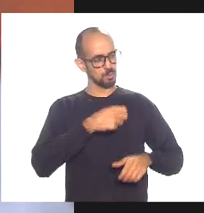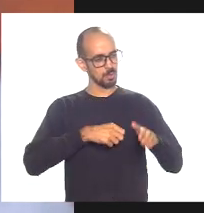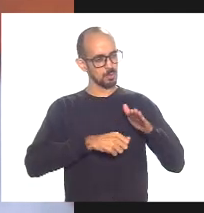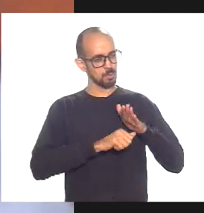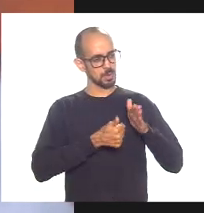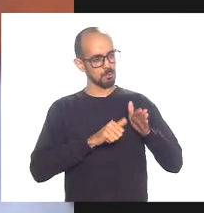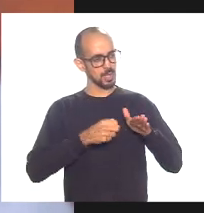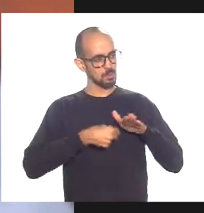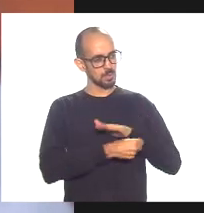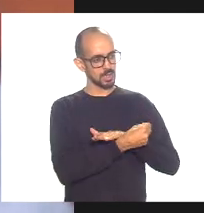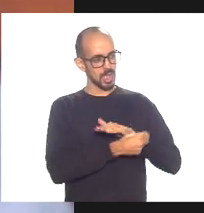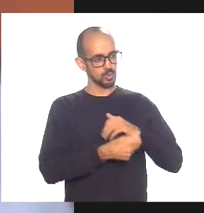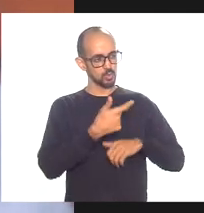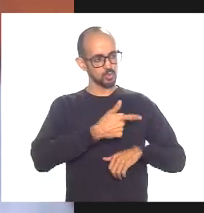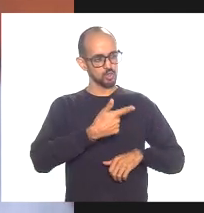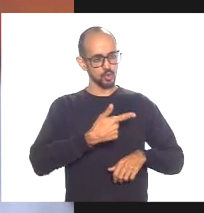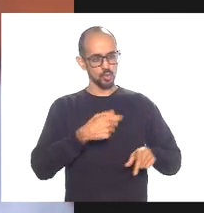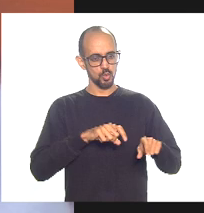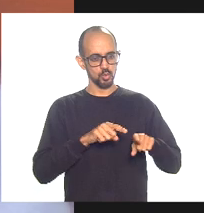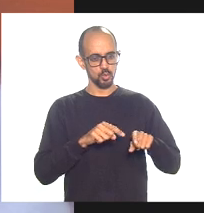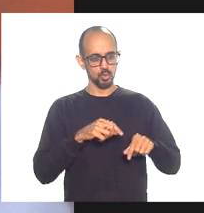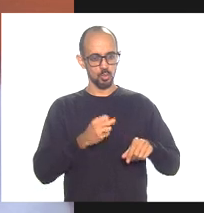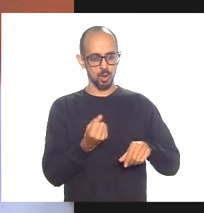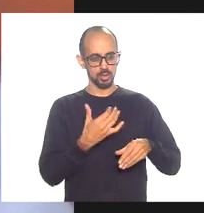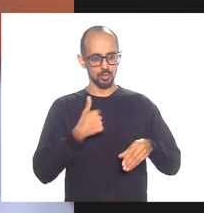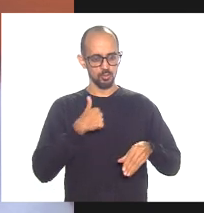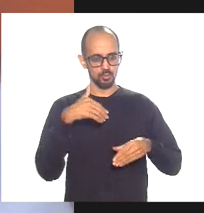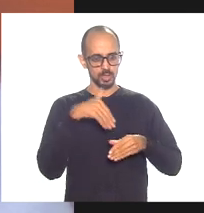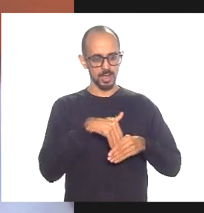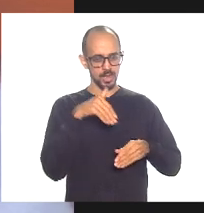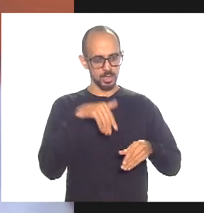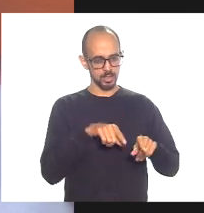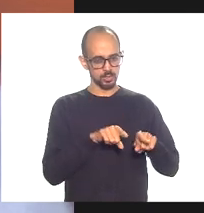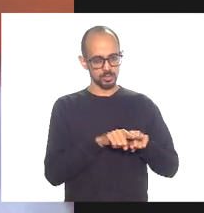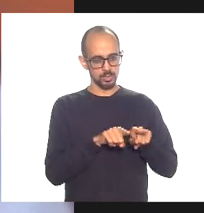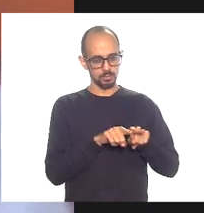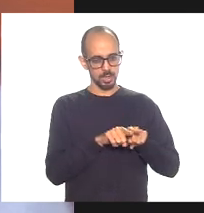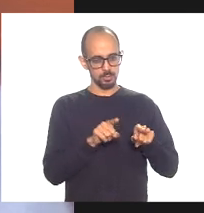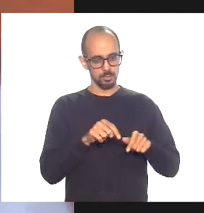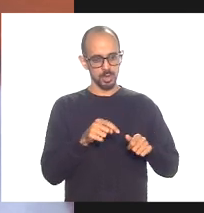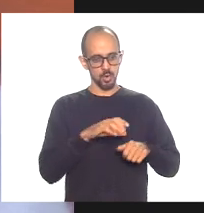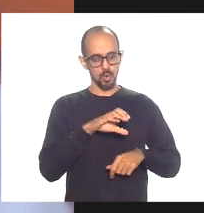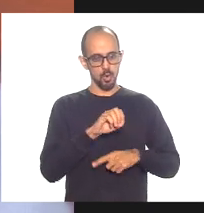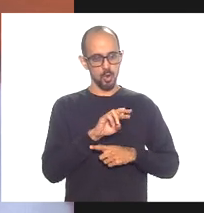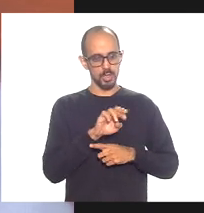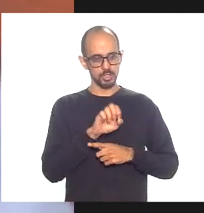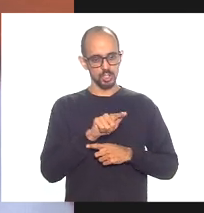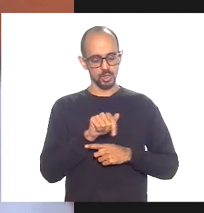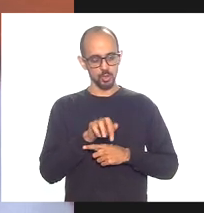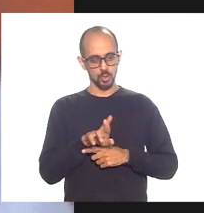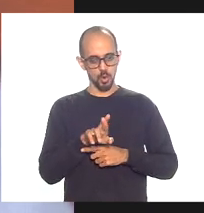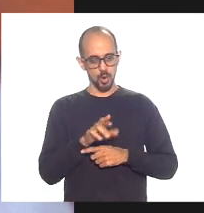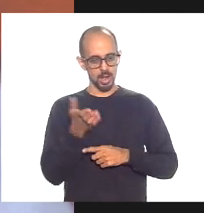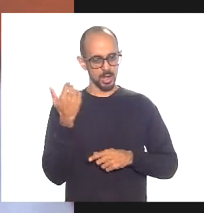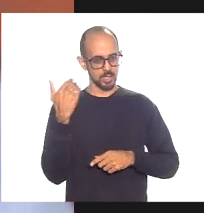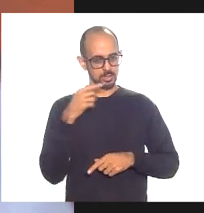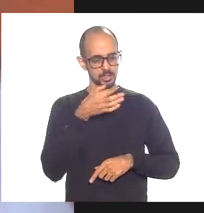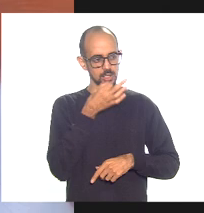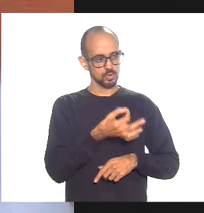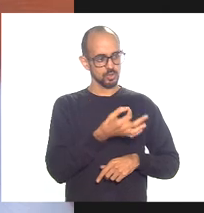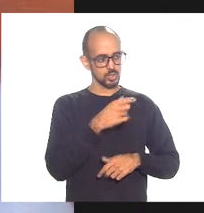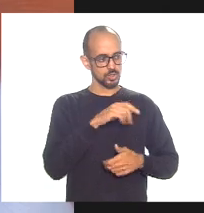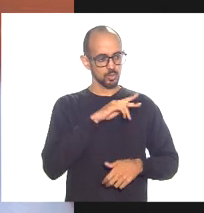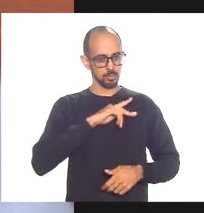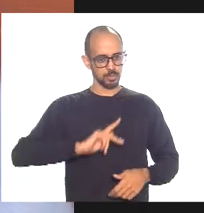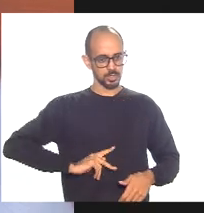no segundo, quando fui eleito, porque o corregedor era indicado pelo presidente da casa. Então, a partir do meu segundo mandato,